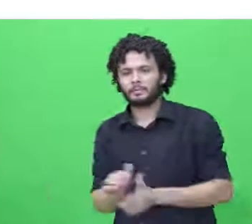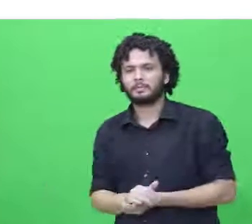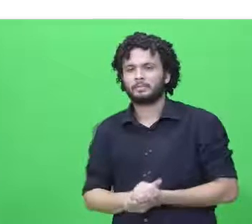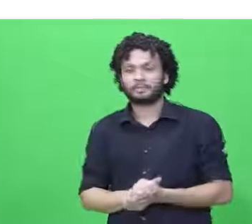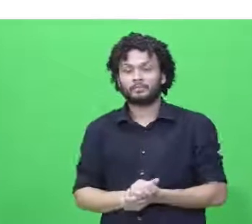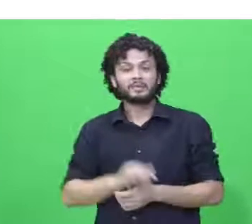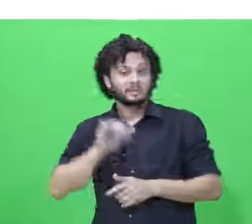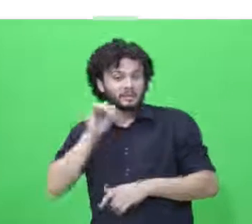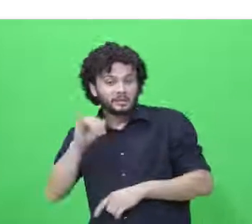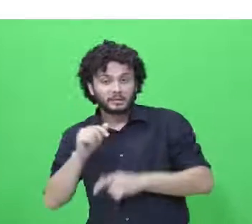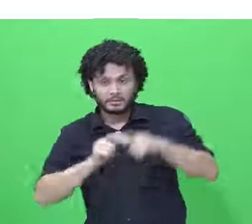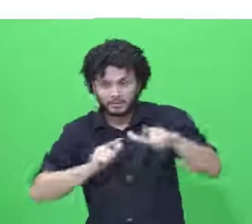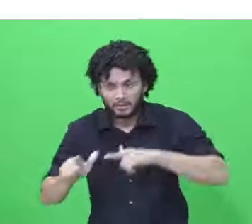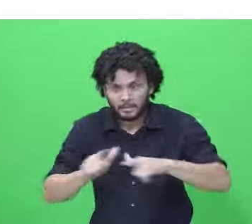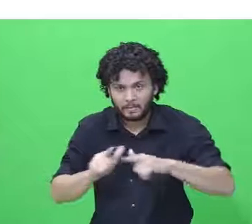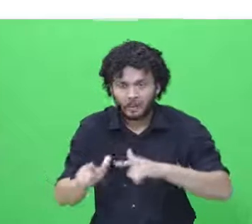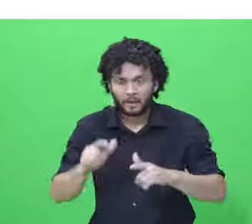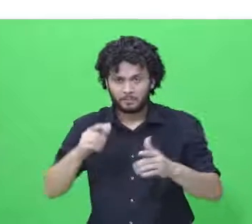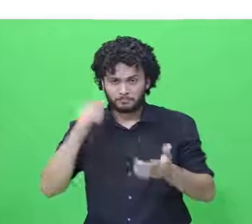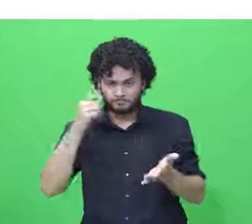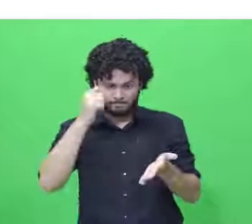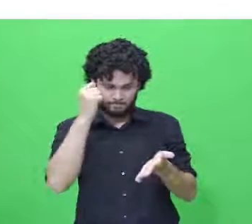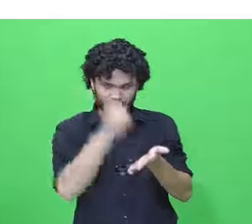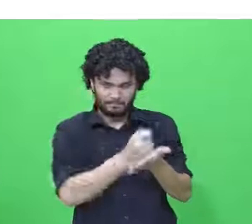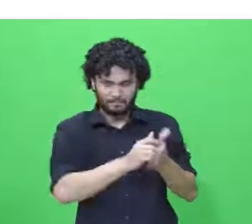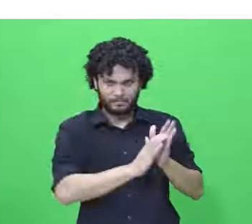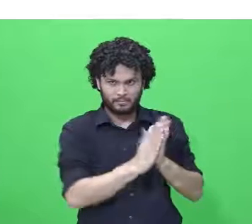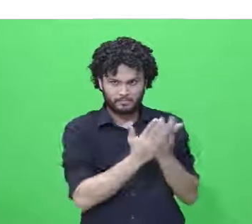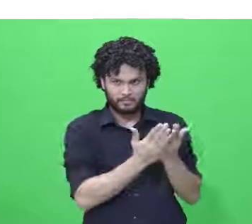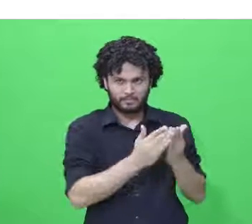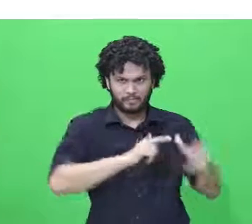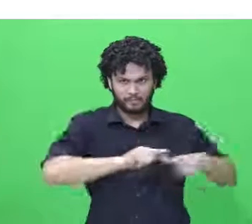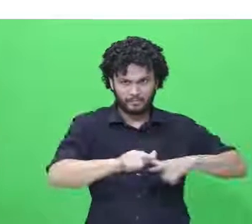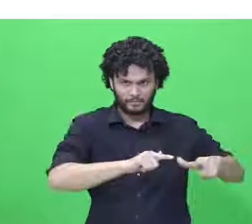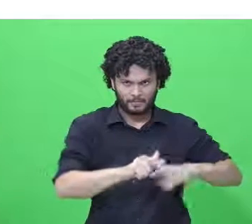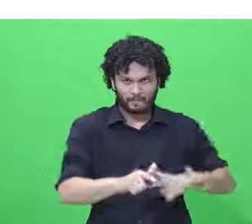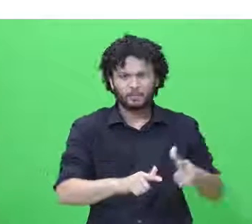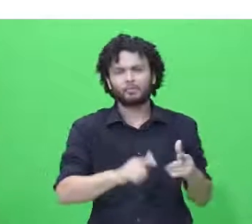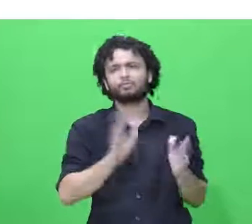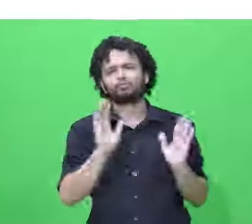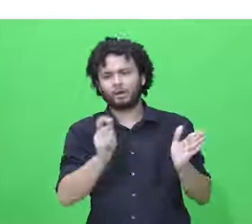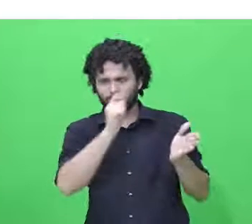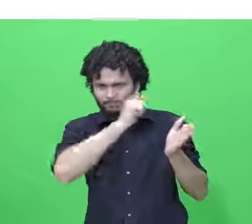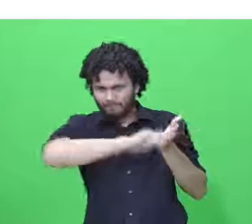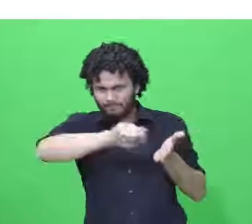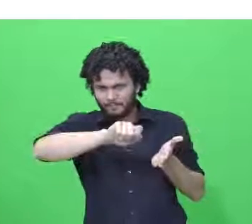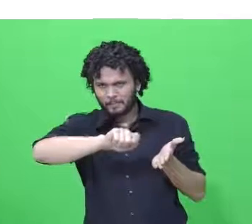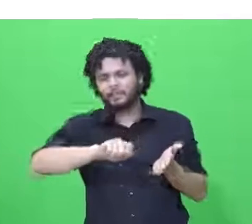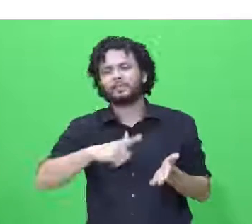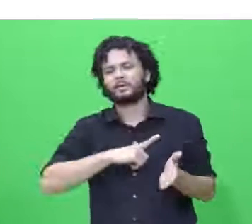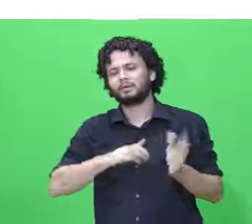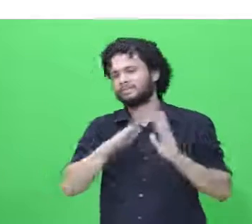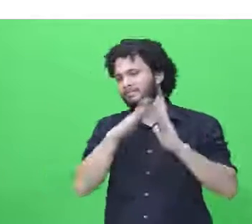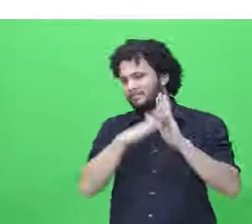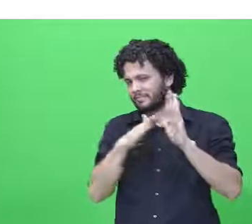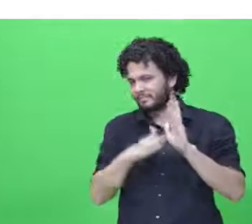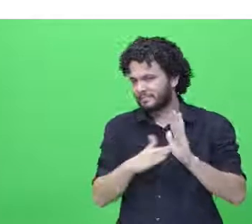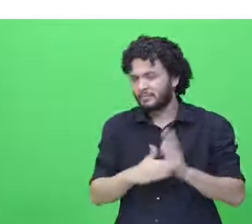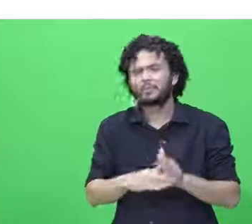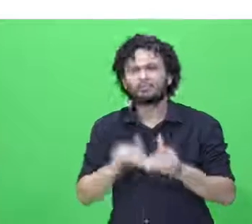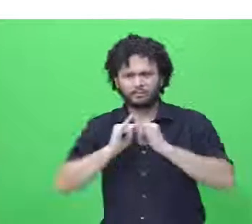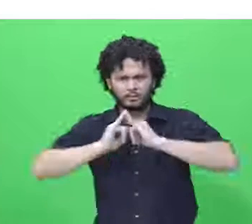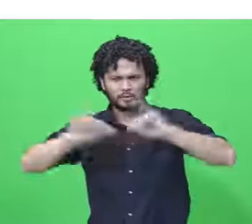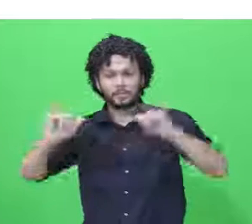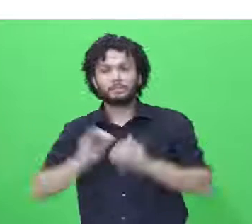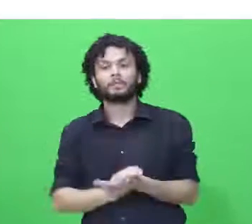quem trabalha de carteira assinada obedece, então, todas essas regras que foram criadas, então, ainda nesse período varguista. Por isso que eu falei para